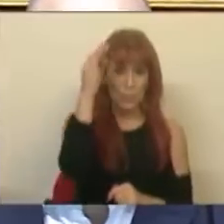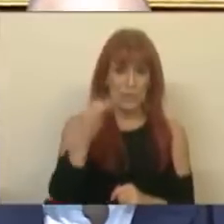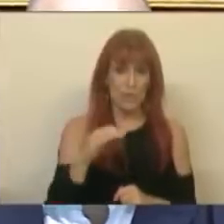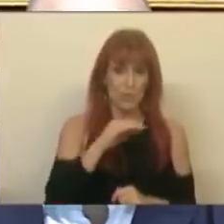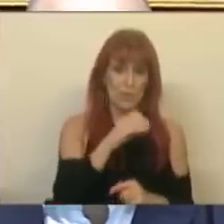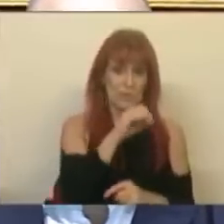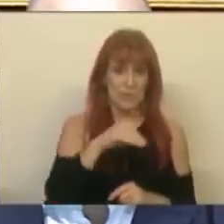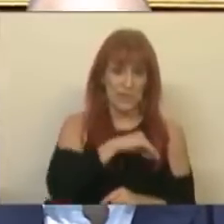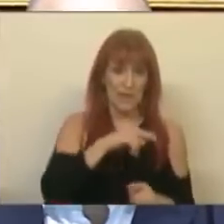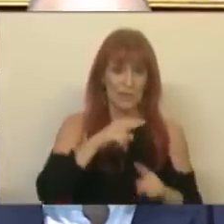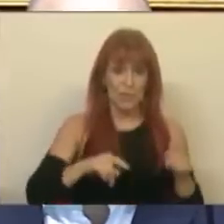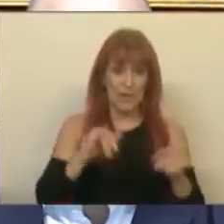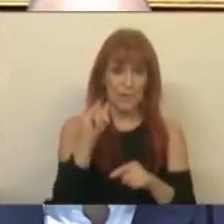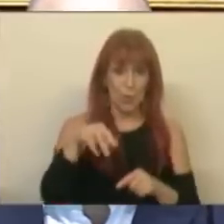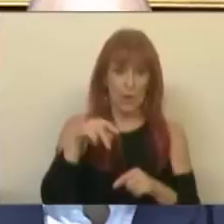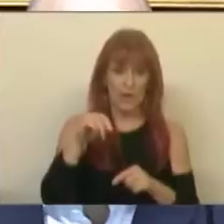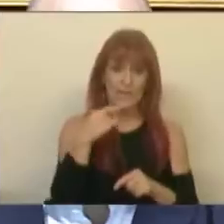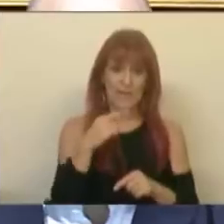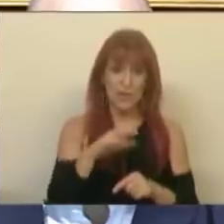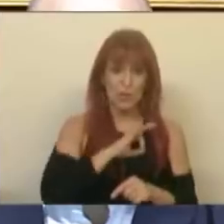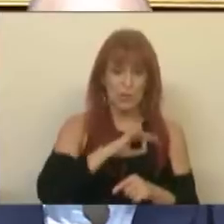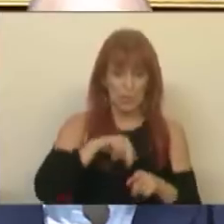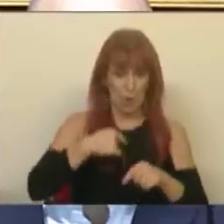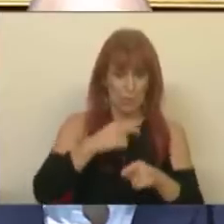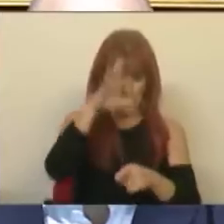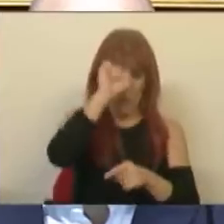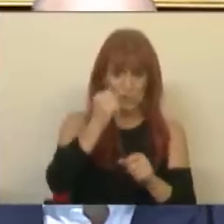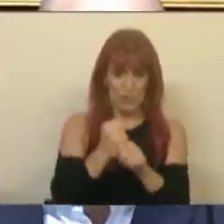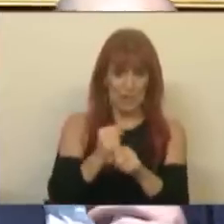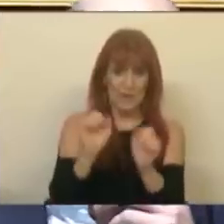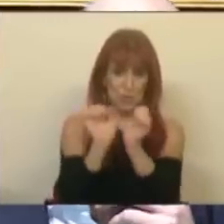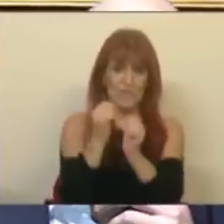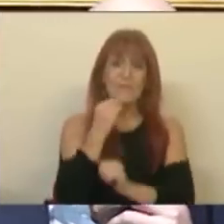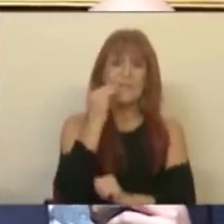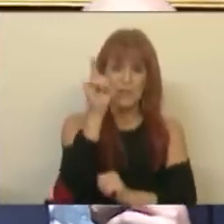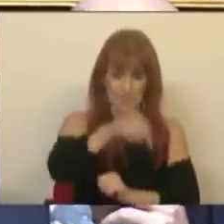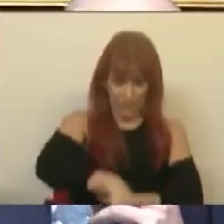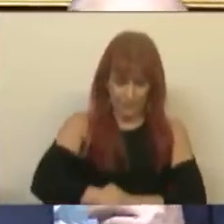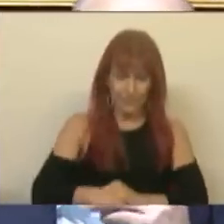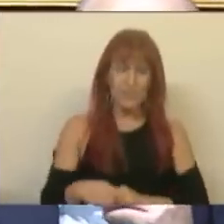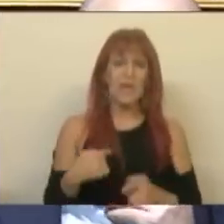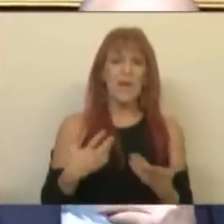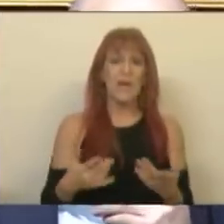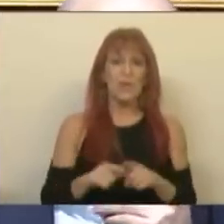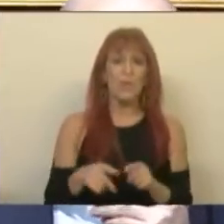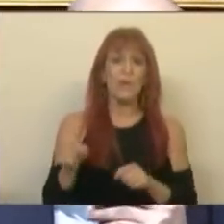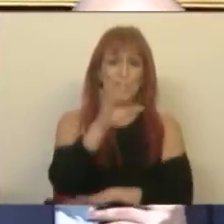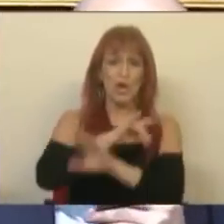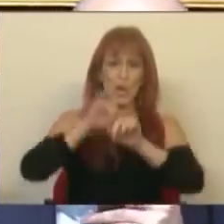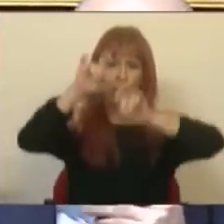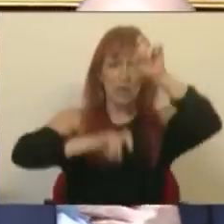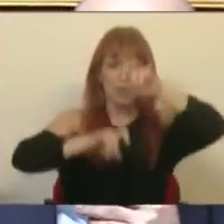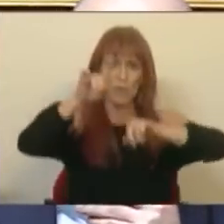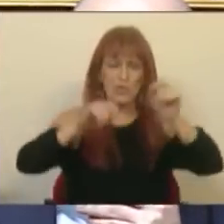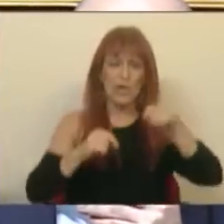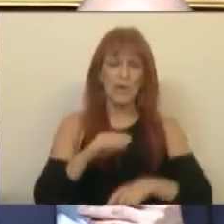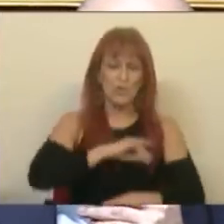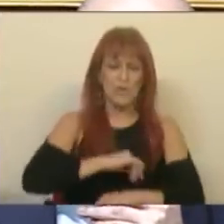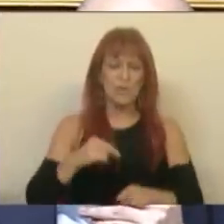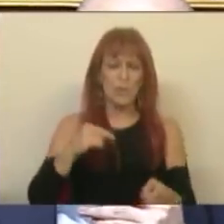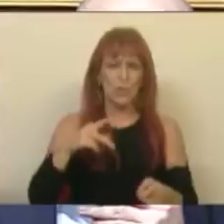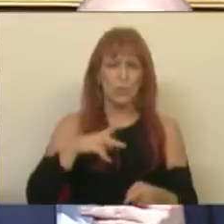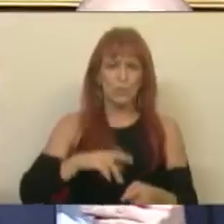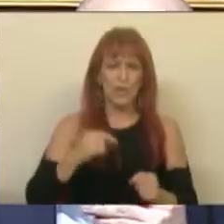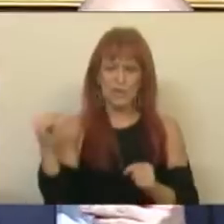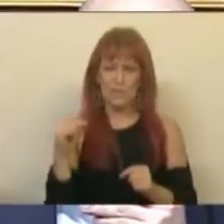o salário médio diz o Enem e diz o seu próprio Ministério do Trabalho da Segurança Social diz não está por outro lado que o salário líquido dos portugueses é